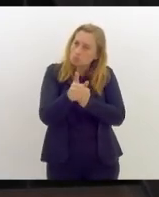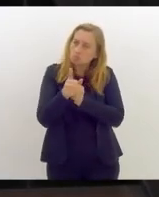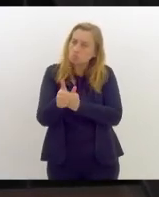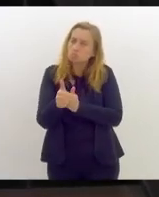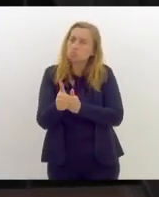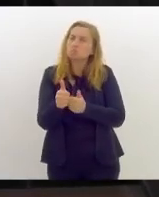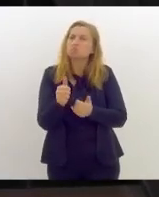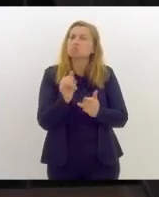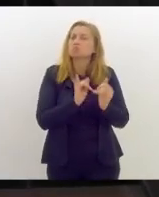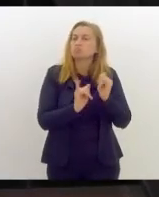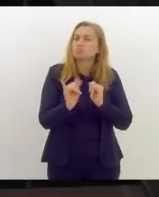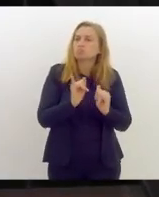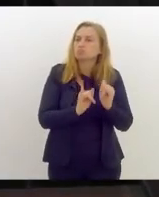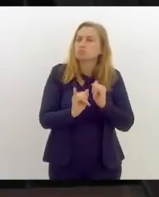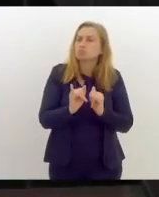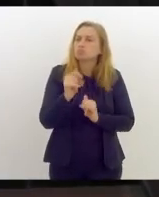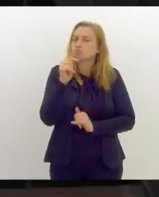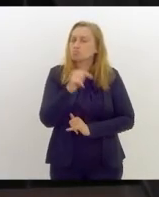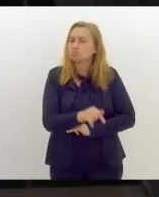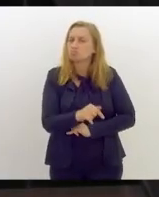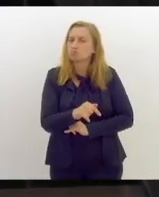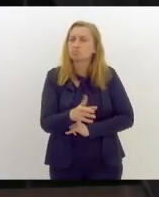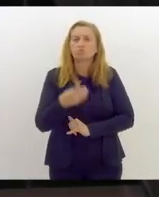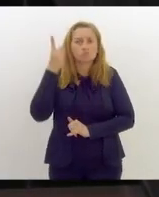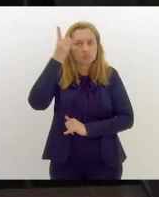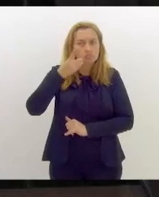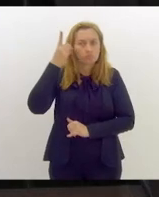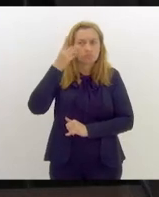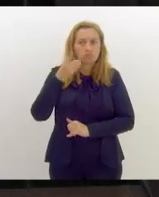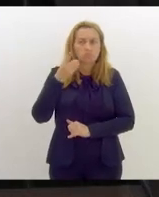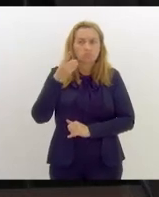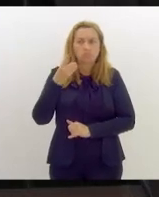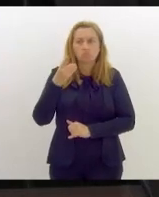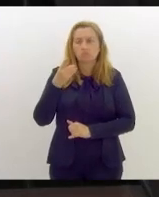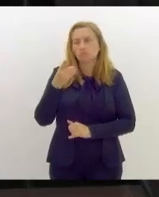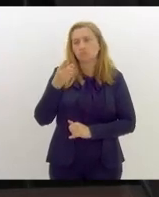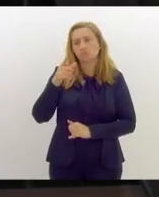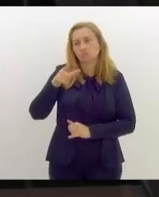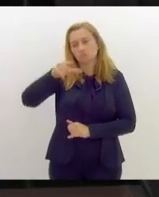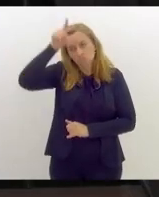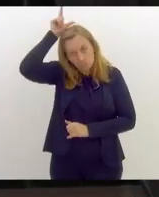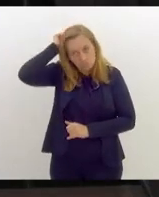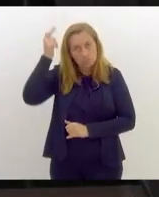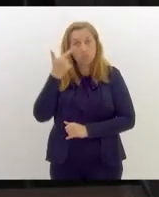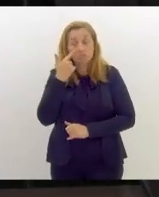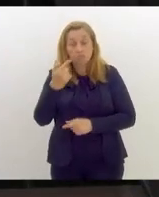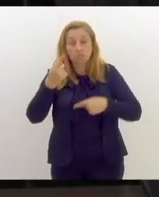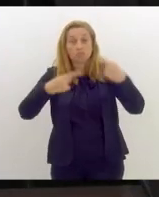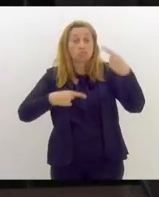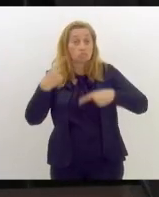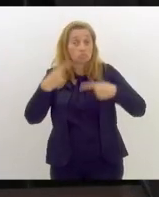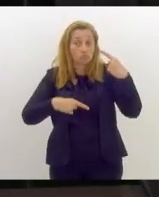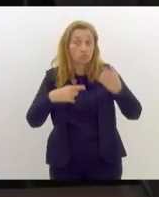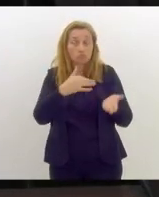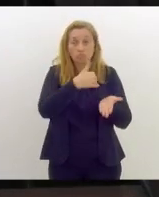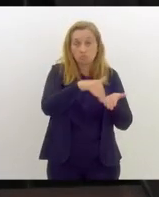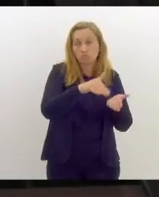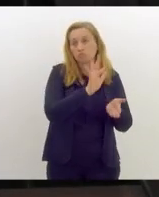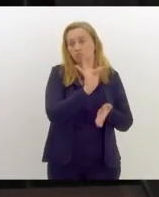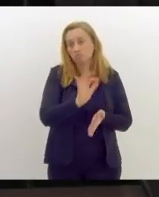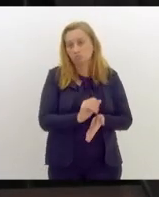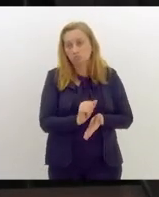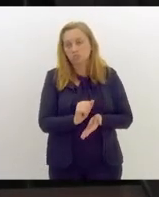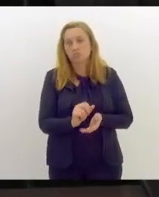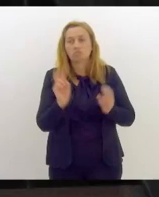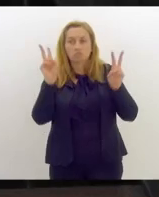dados é aqui falados pelo Deputado Luiz Paulo porque assistir aos debates né feitos pela secretaria de fazenda